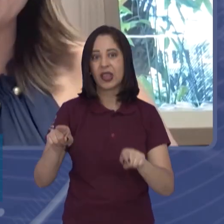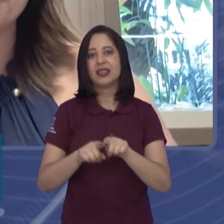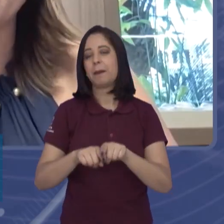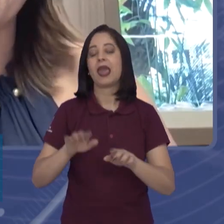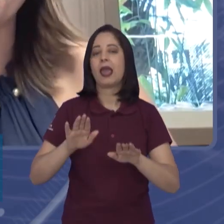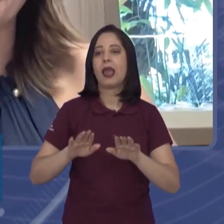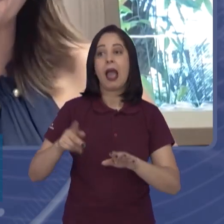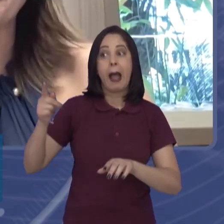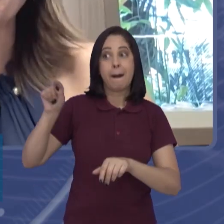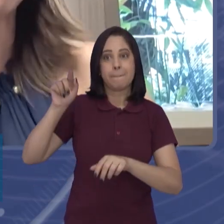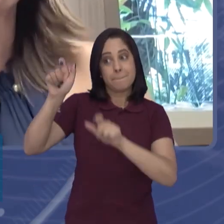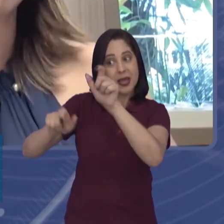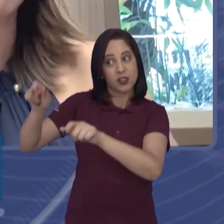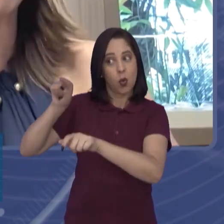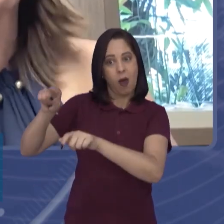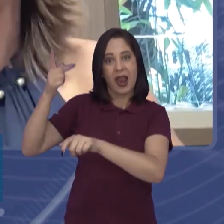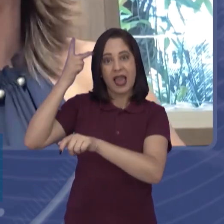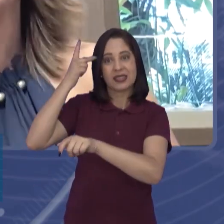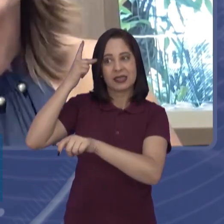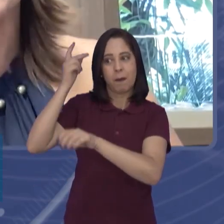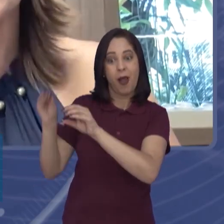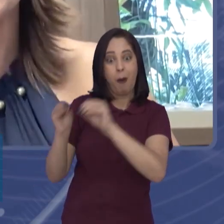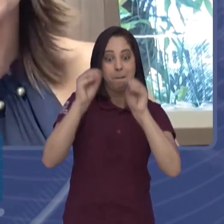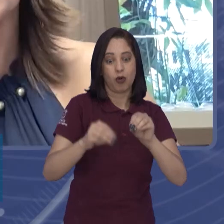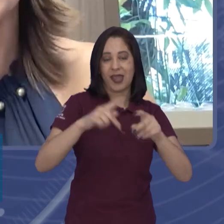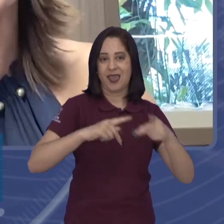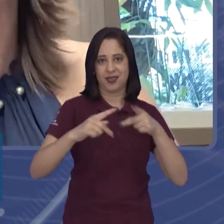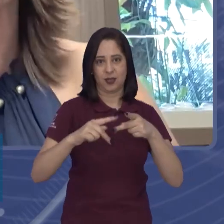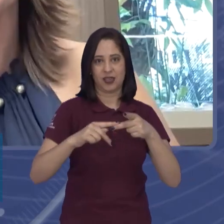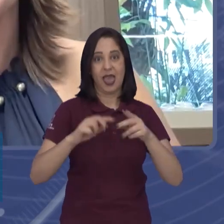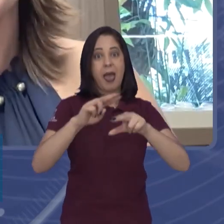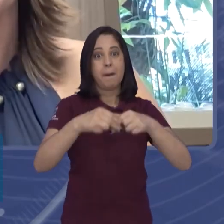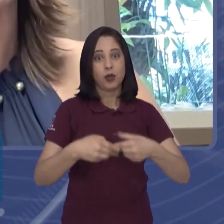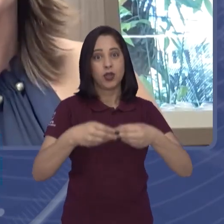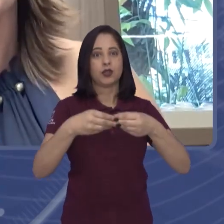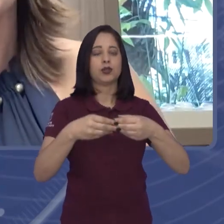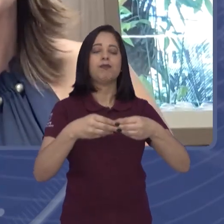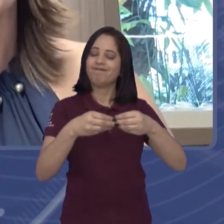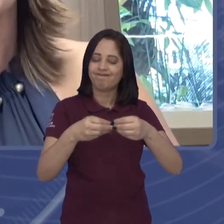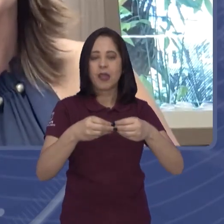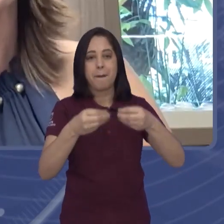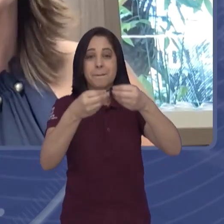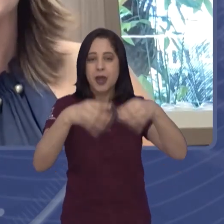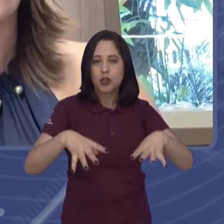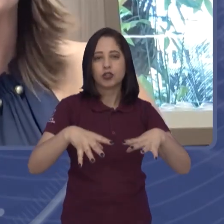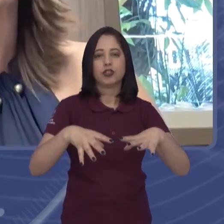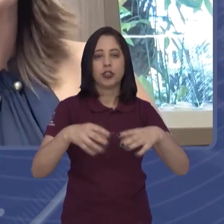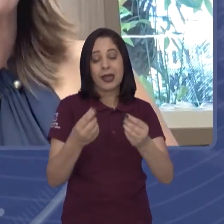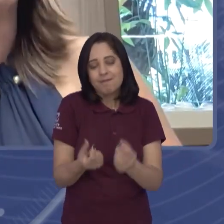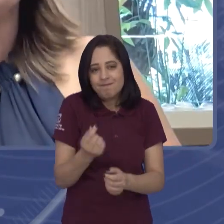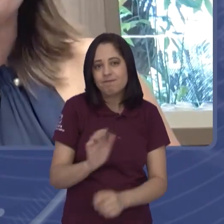Paulo, tudo isso influencia de uma forma grande para que esses preços fiquem cada vez mais